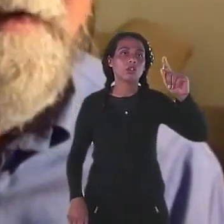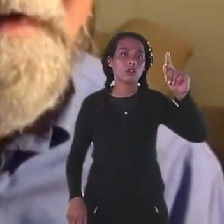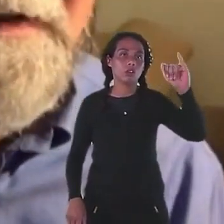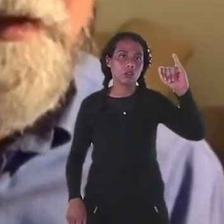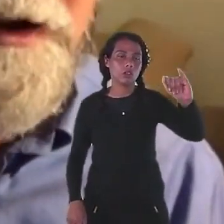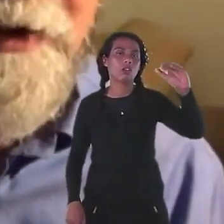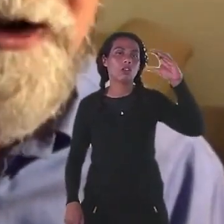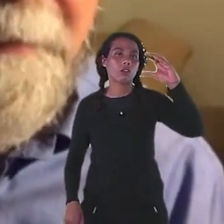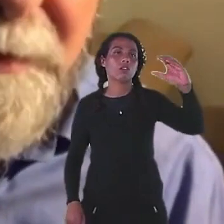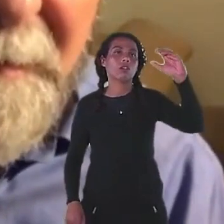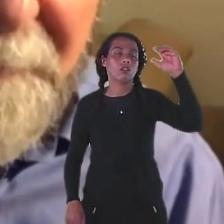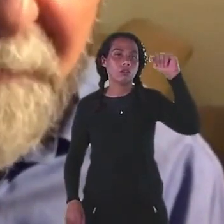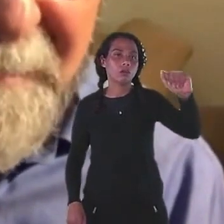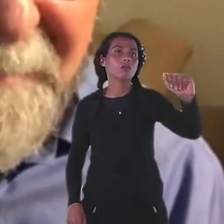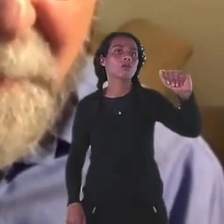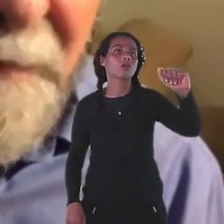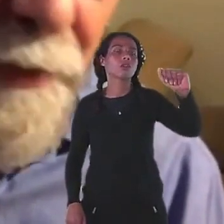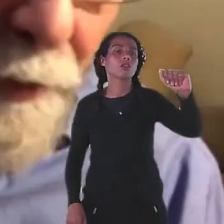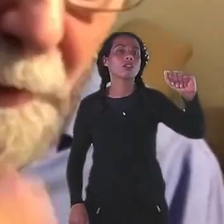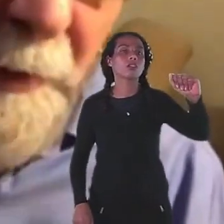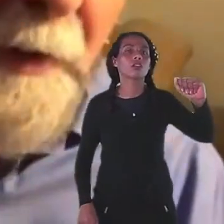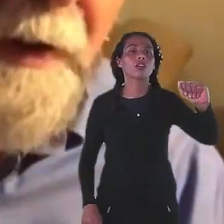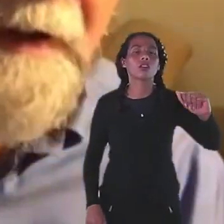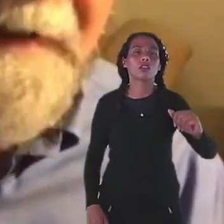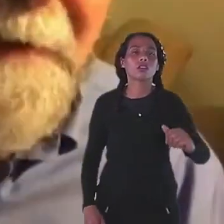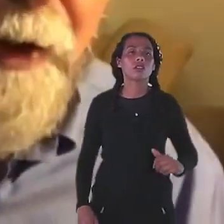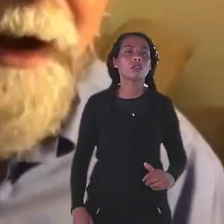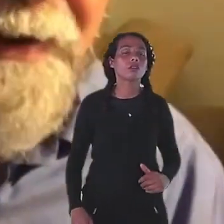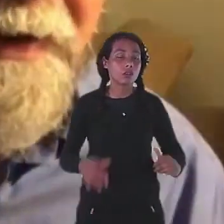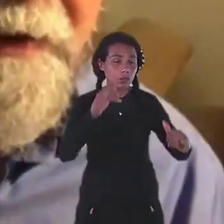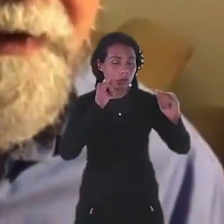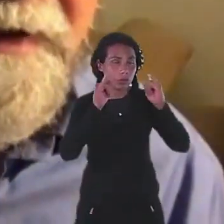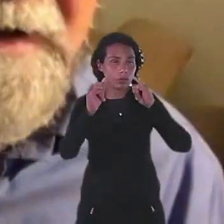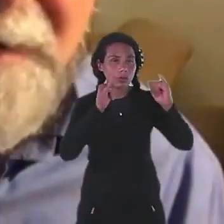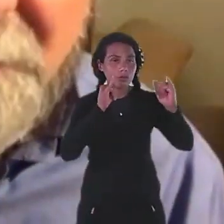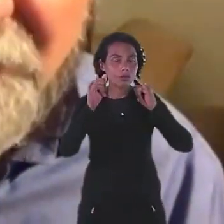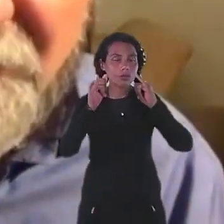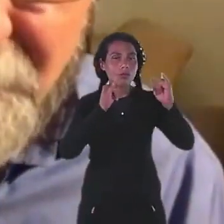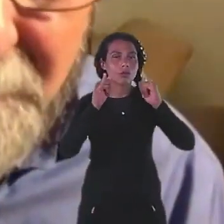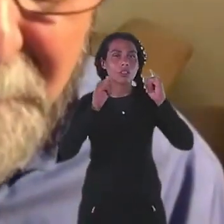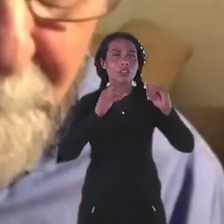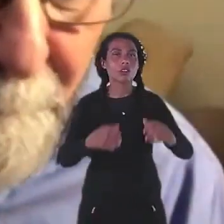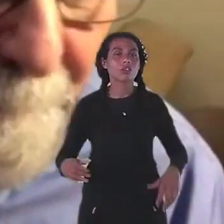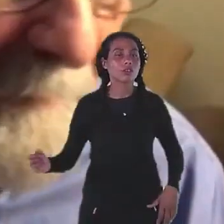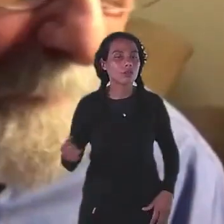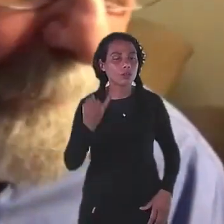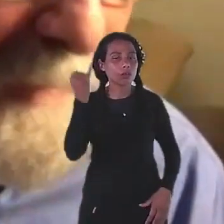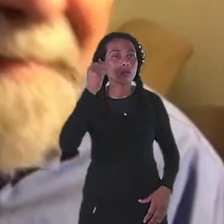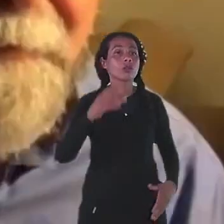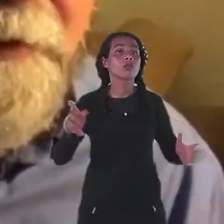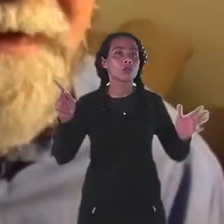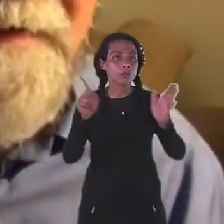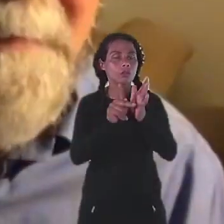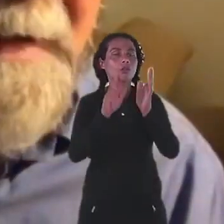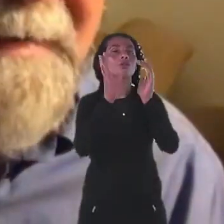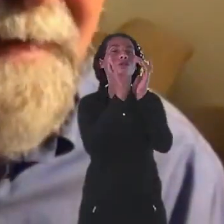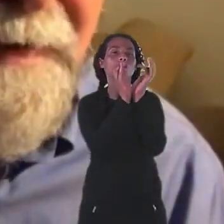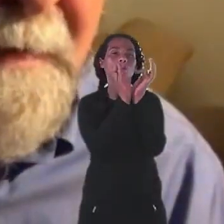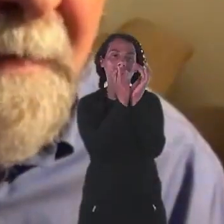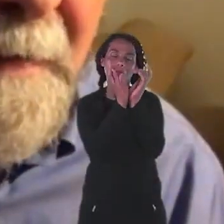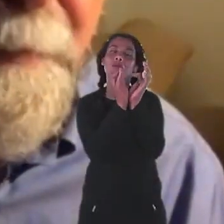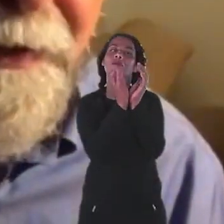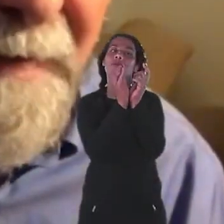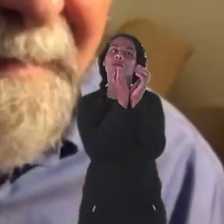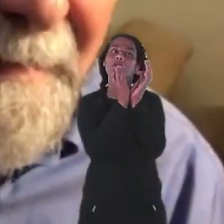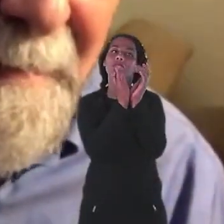permite um outro tipo de manifestação que só, né, nós e os organismos mais evoluídos são